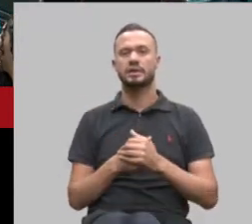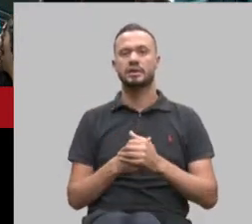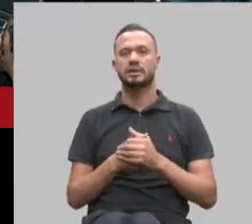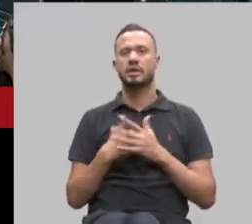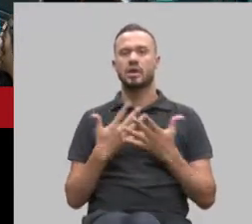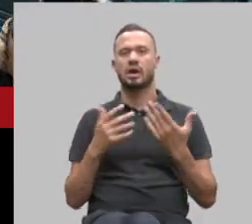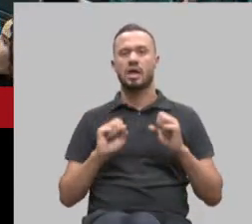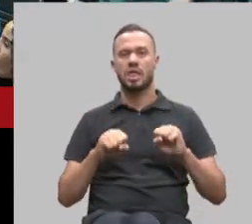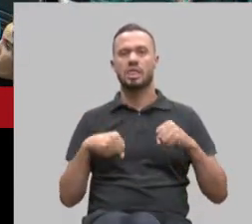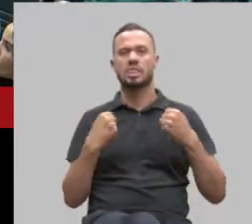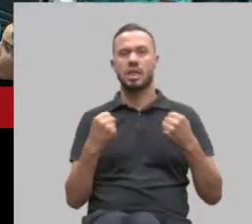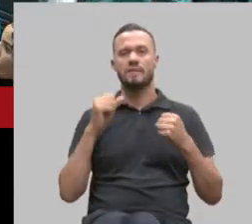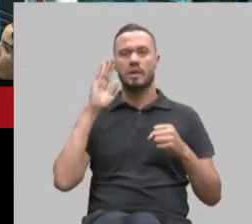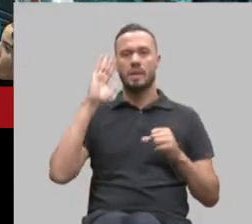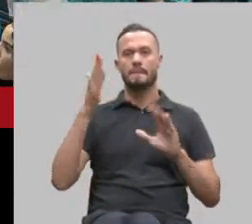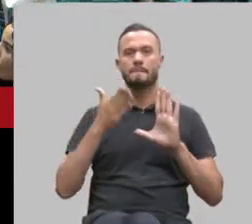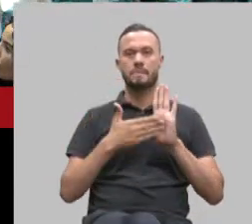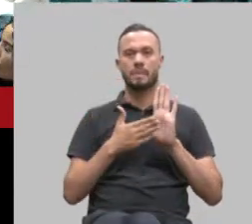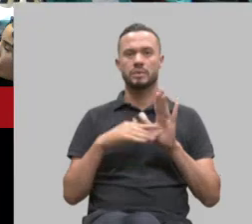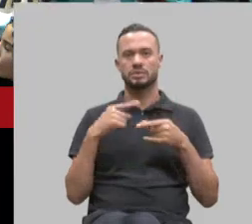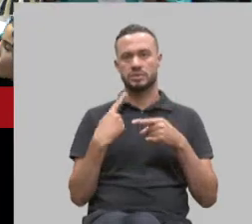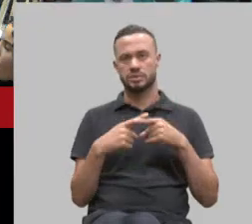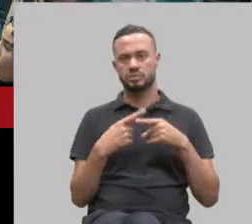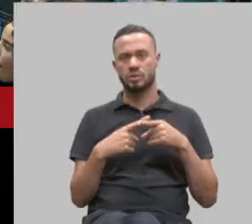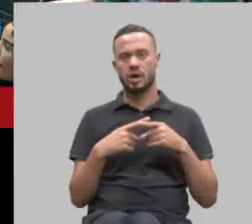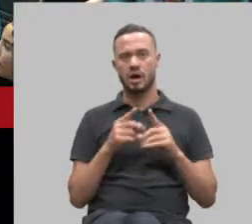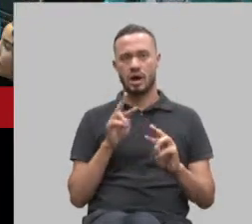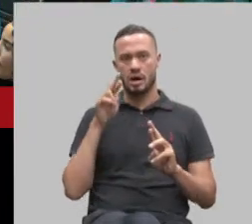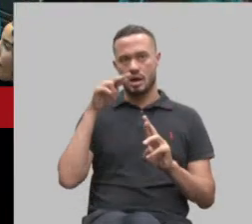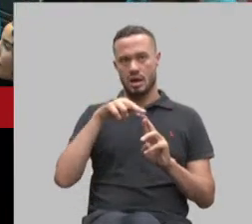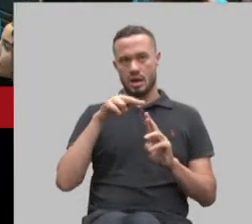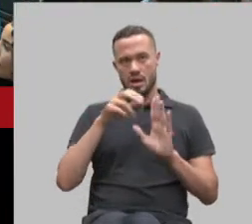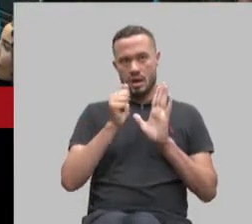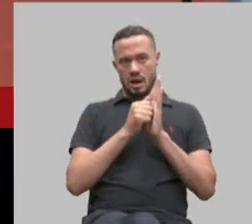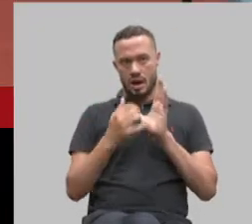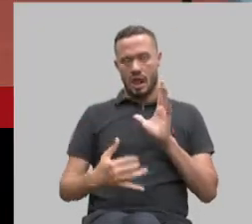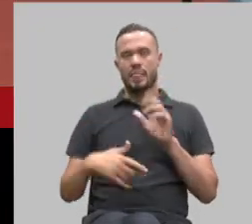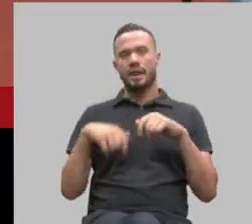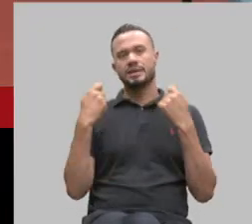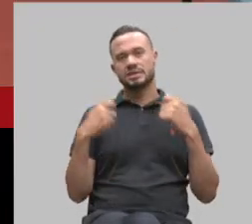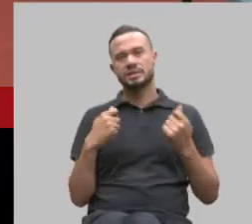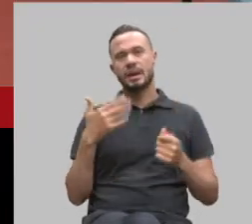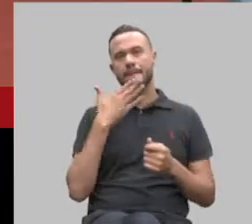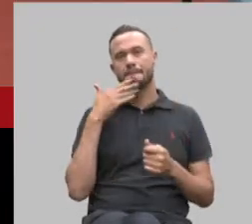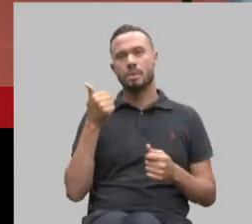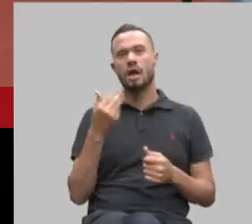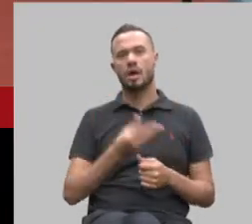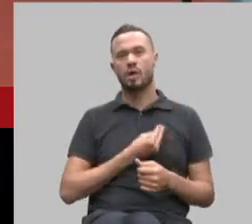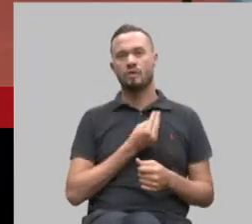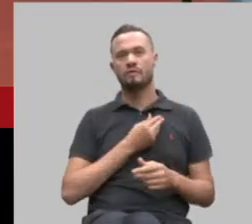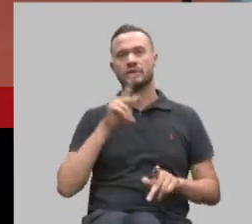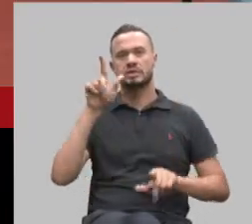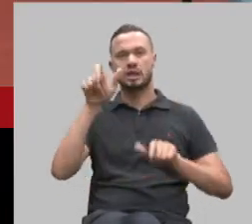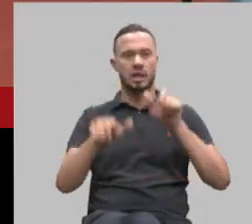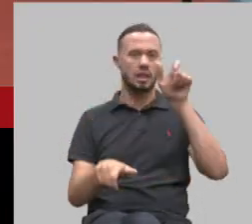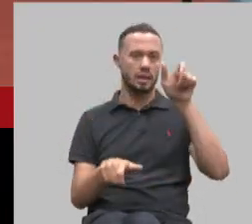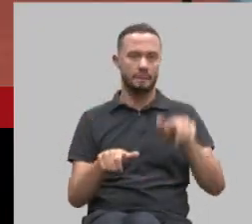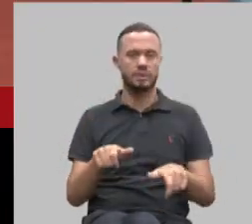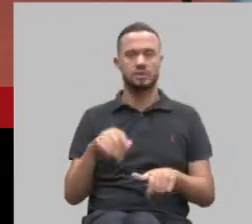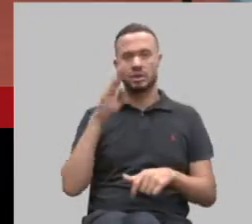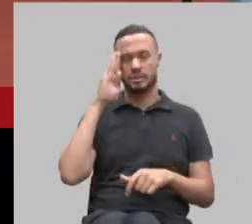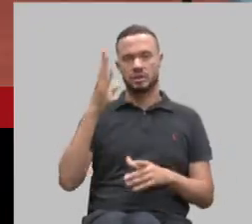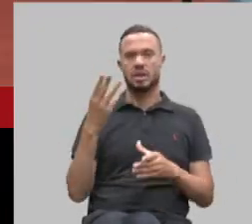priorização dessa proposta porque ela representa características essenciais para melhorar a convivência humana princialmente nas